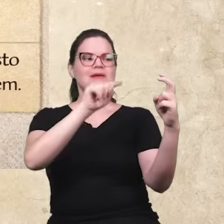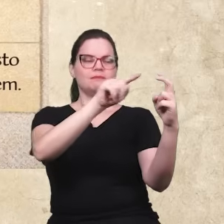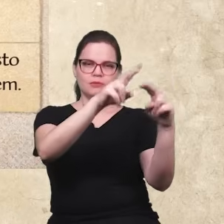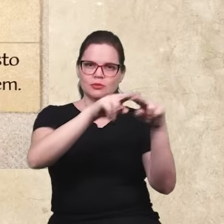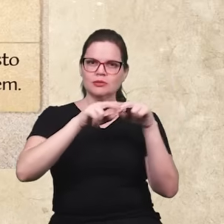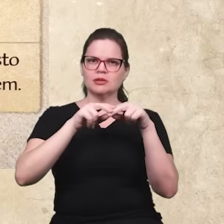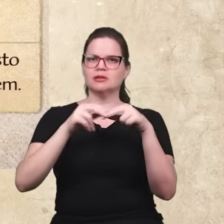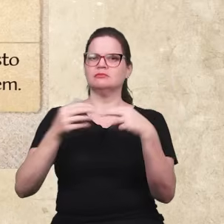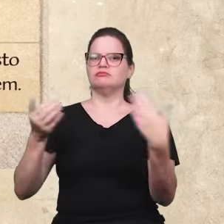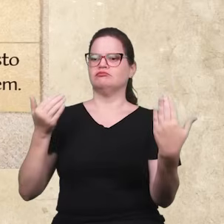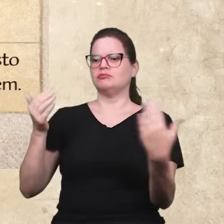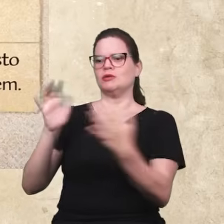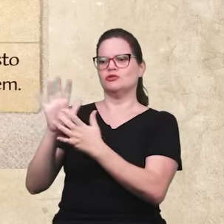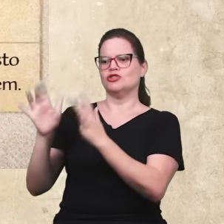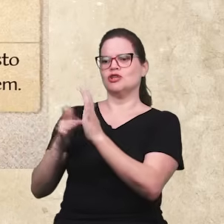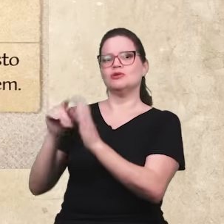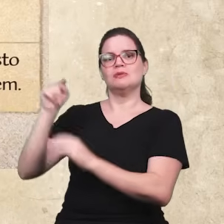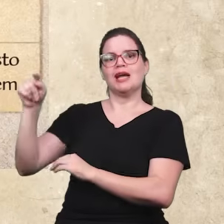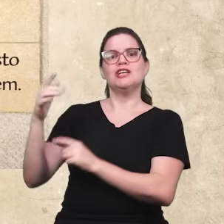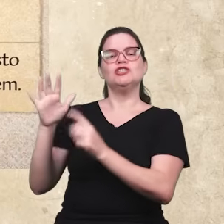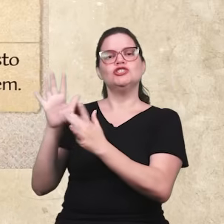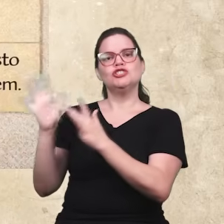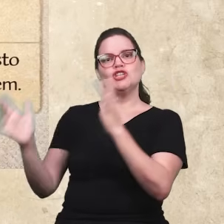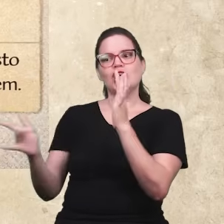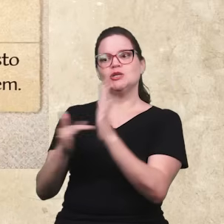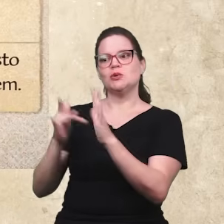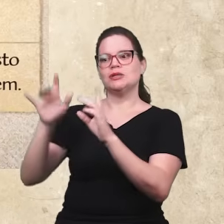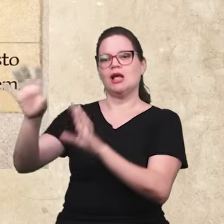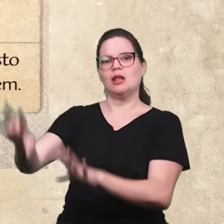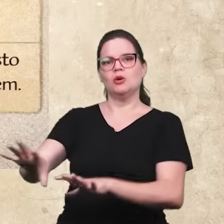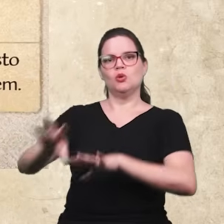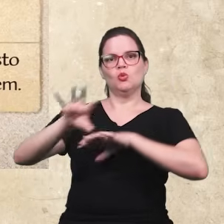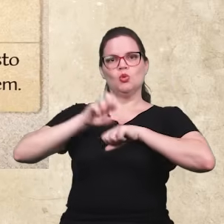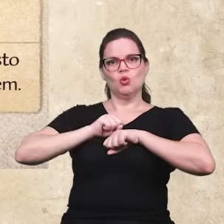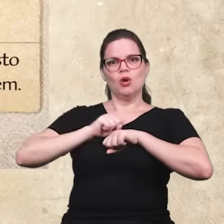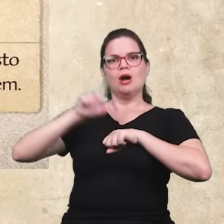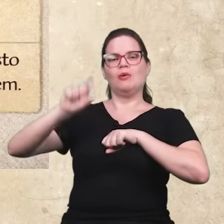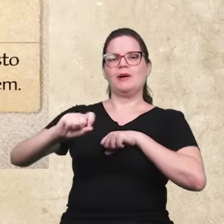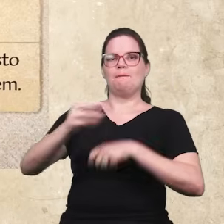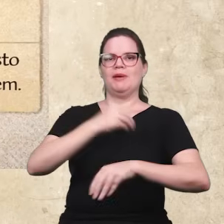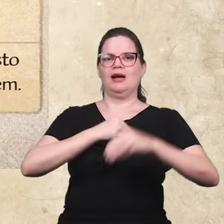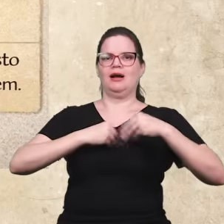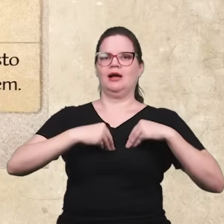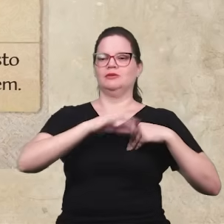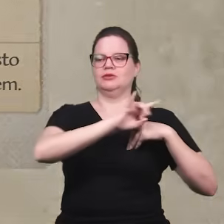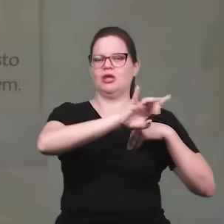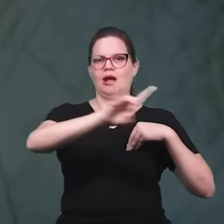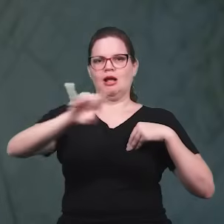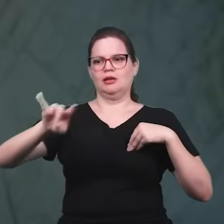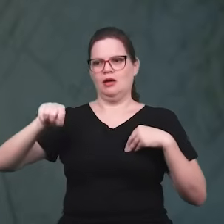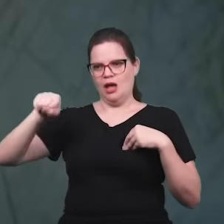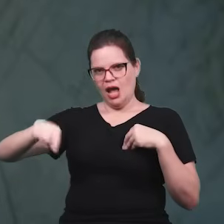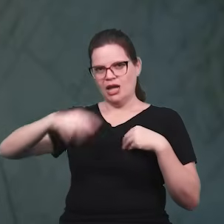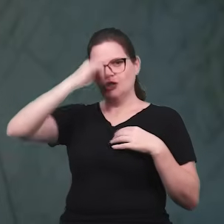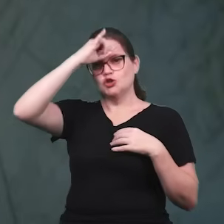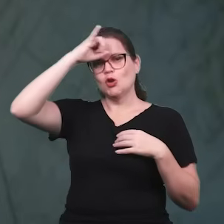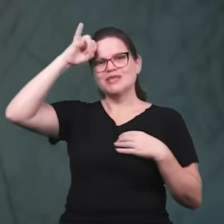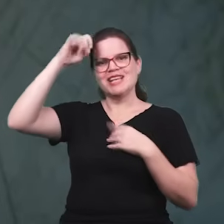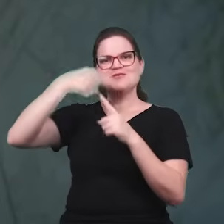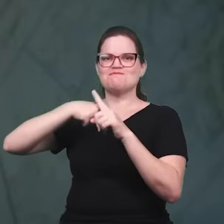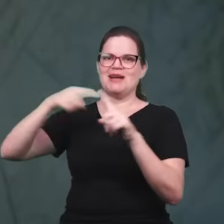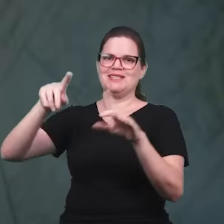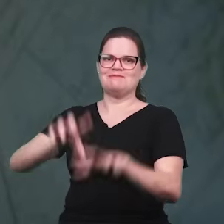para o homem. Ele assume a maldição, ele carregou, mesmo sem pecado, a nossa maldição e permitiu pelo